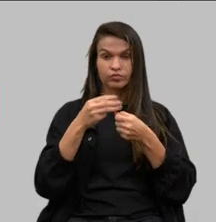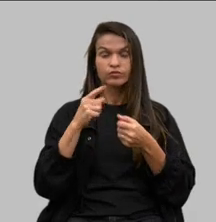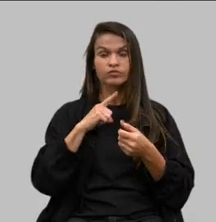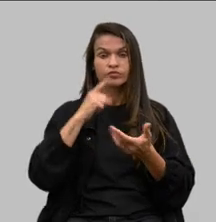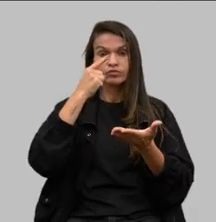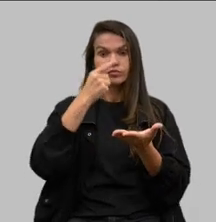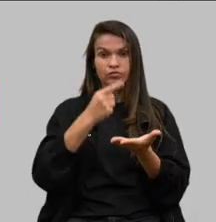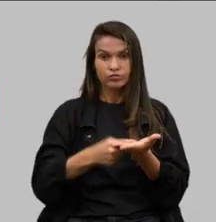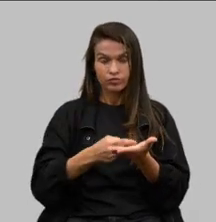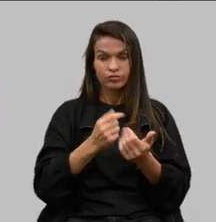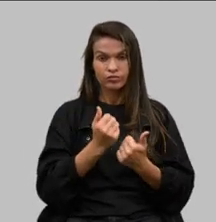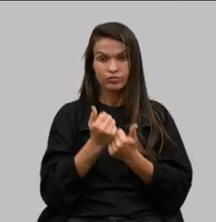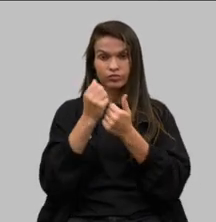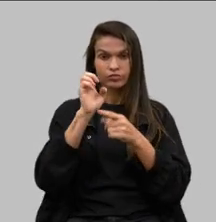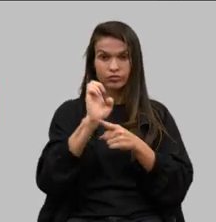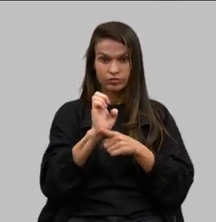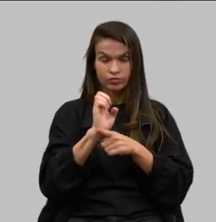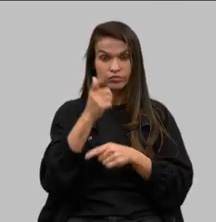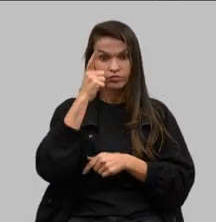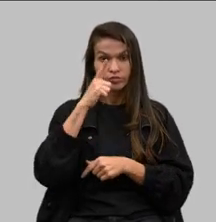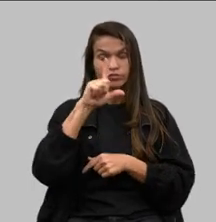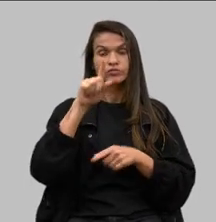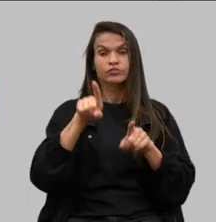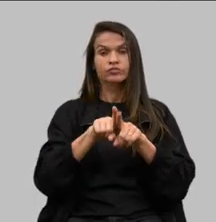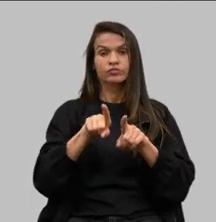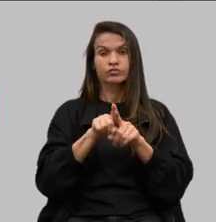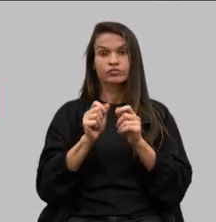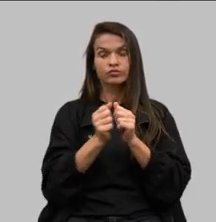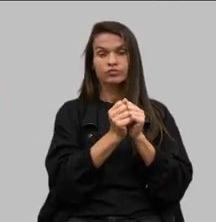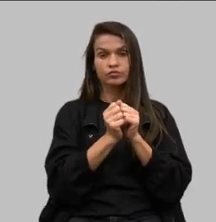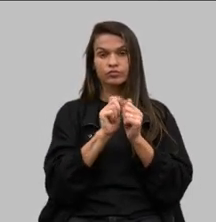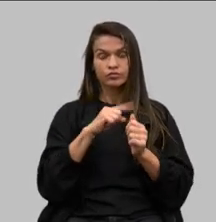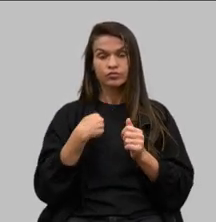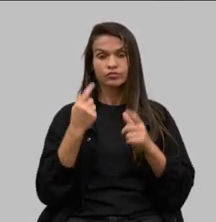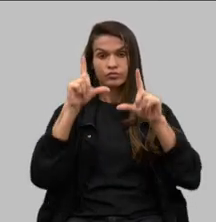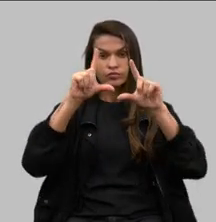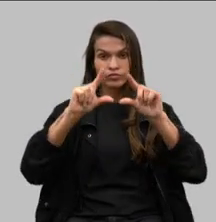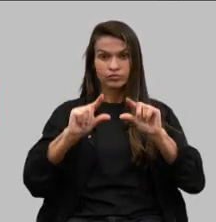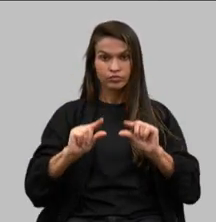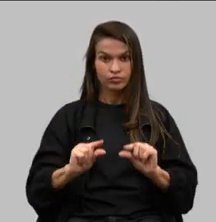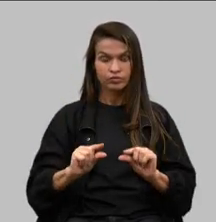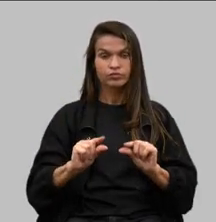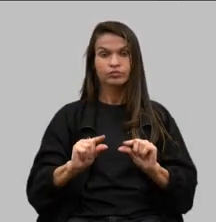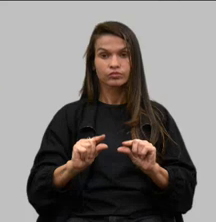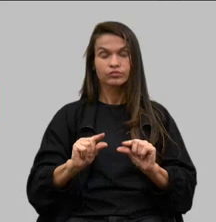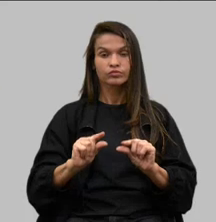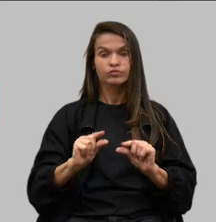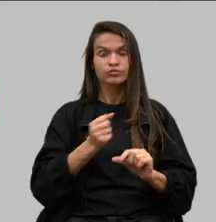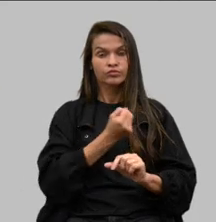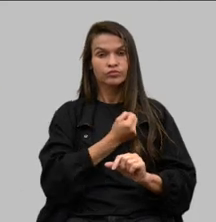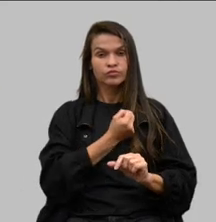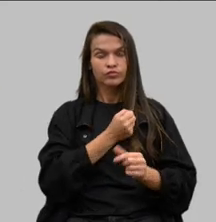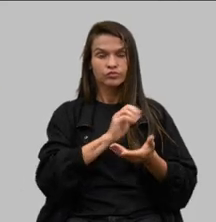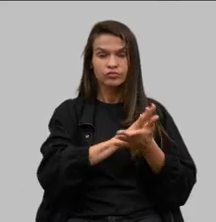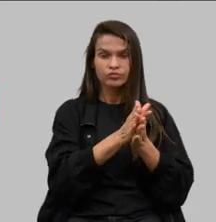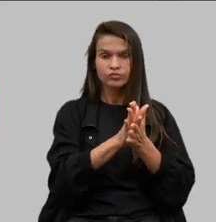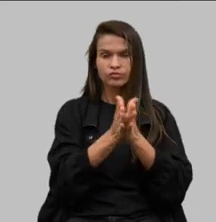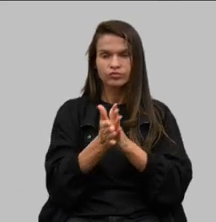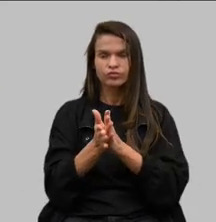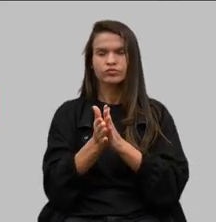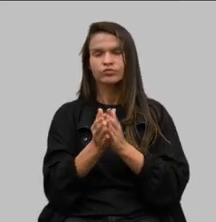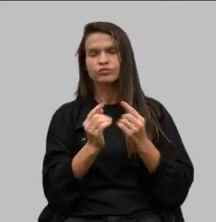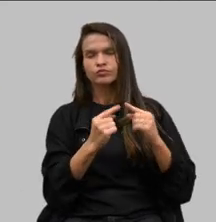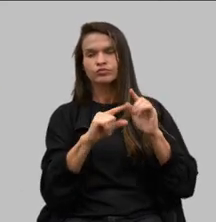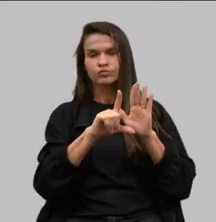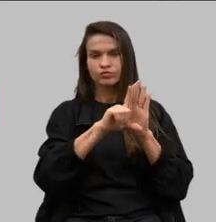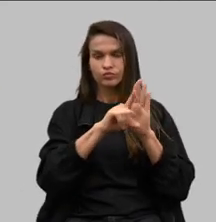uma cooperação com o estado conseguiram também junto conosco reduzir eh o número de desmatamento ilegal na sua